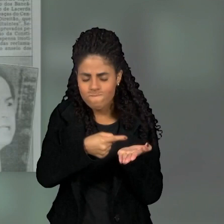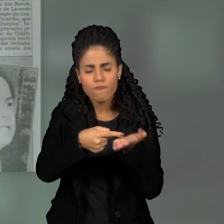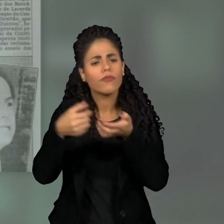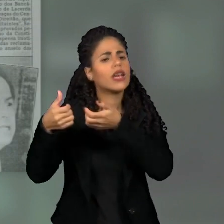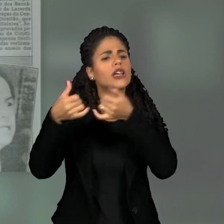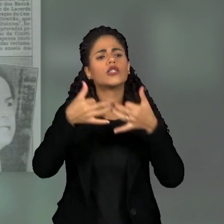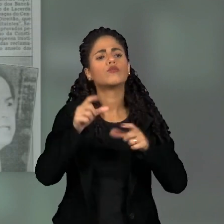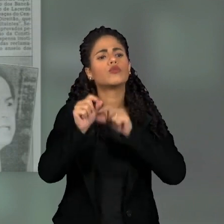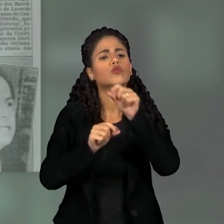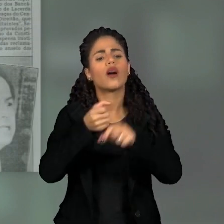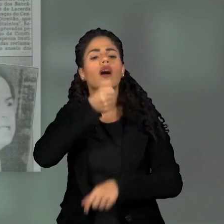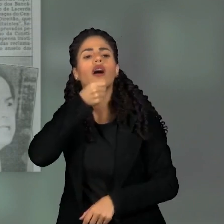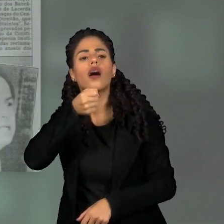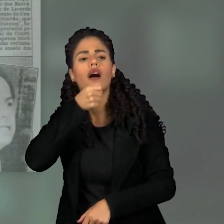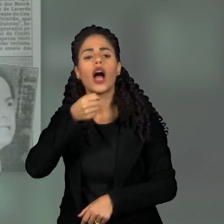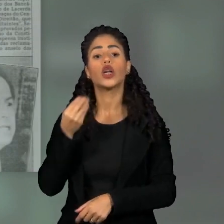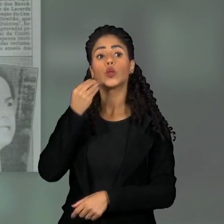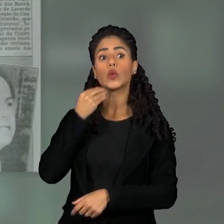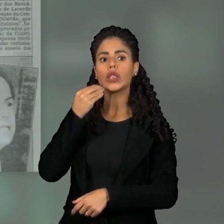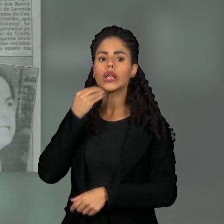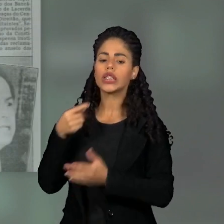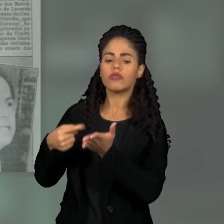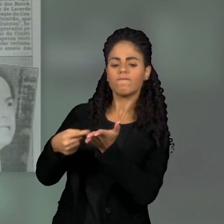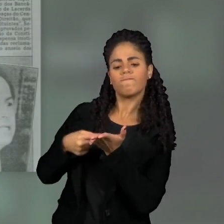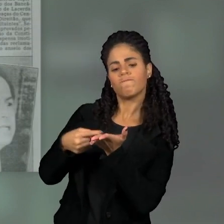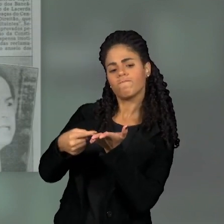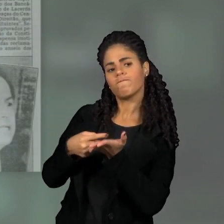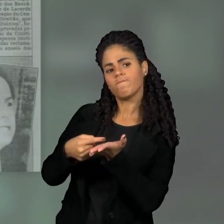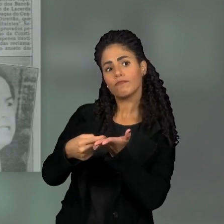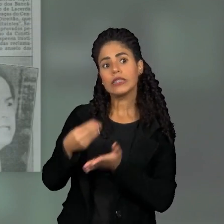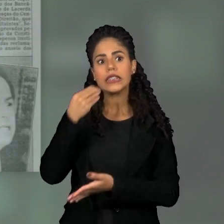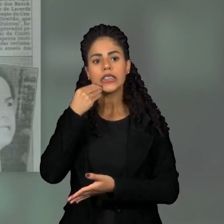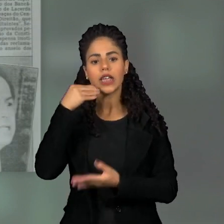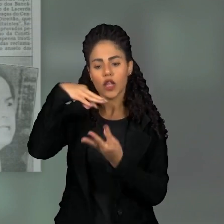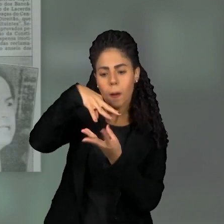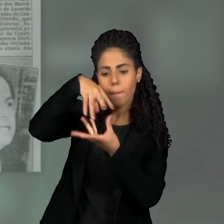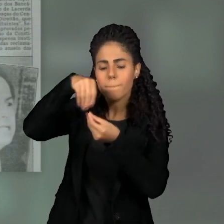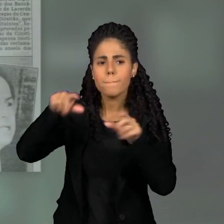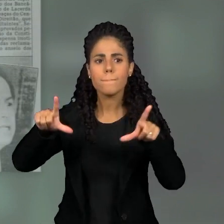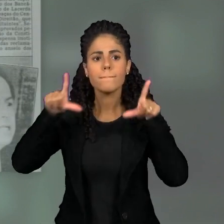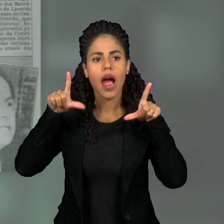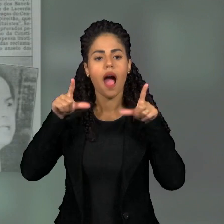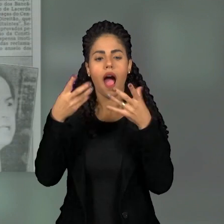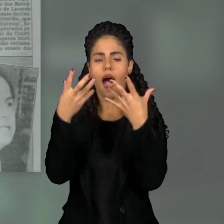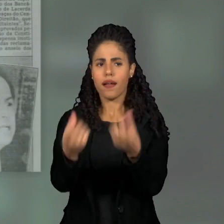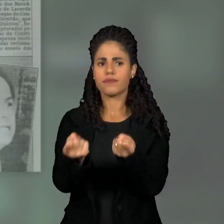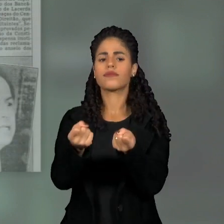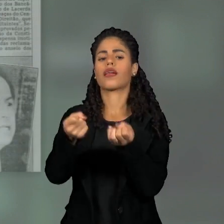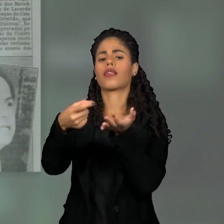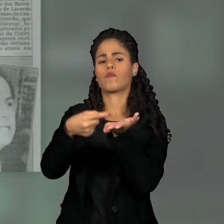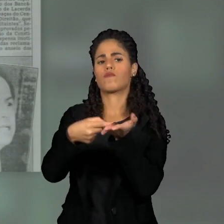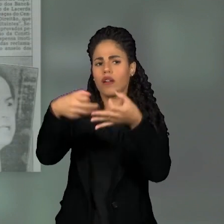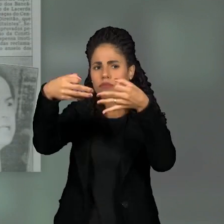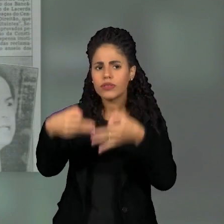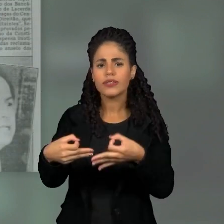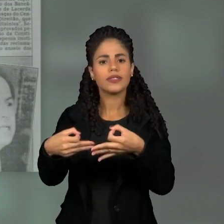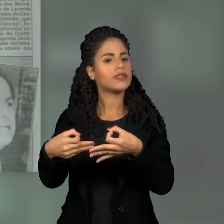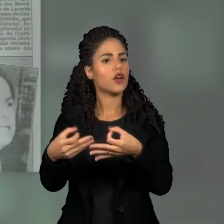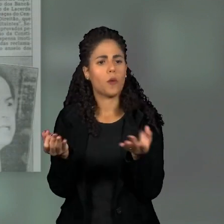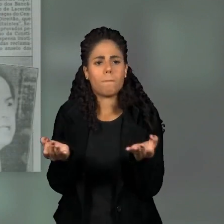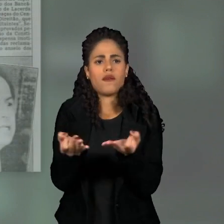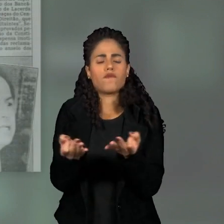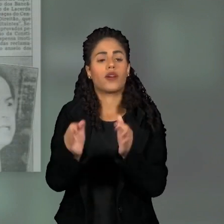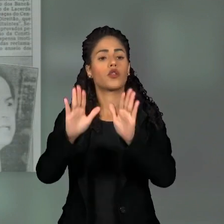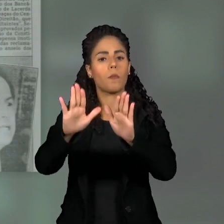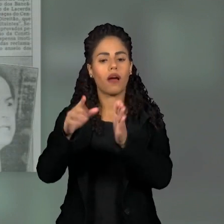aos jornalistas que está negociando e espera que também, através da imprensa, aceitemos negociar. A encenação é perfeita,